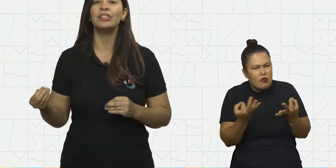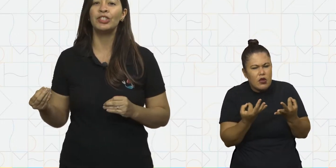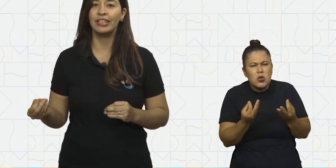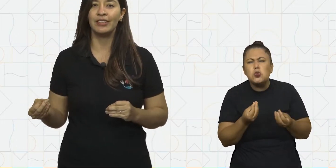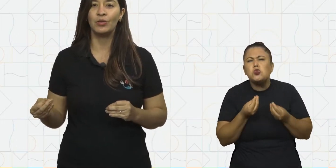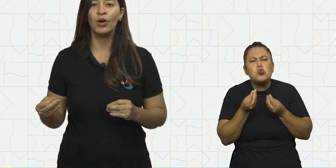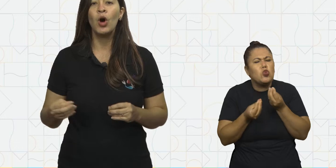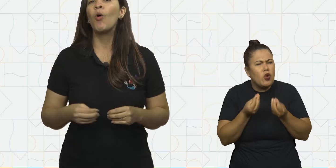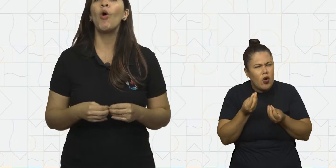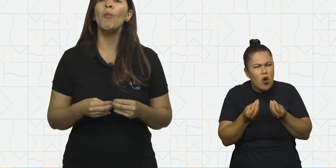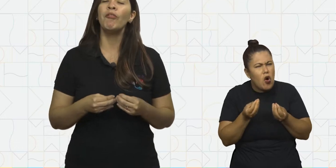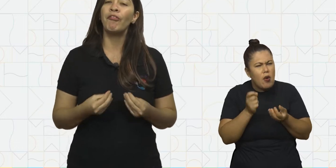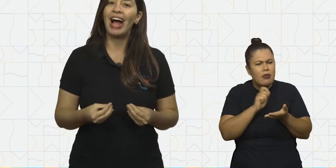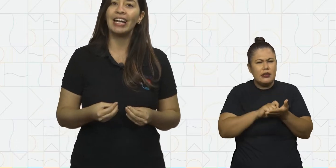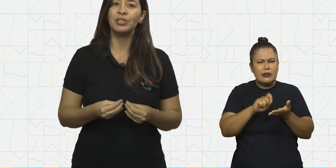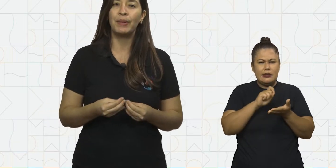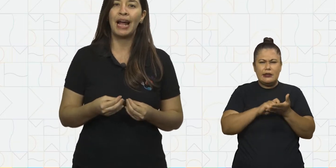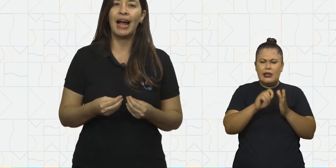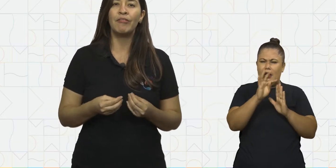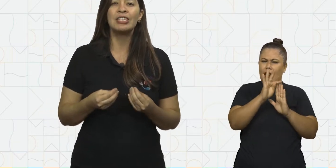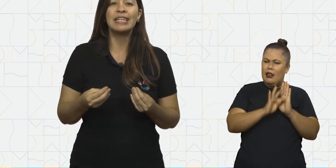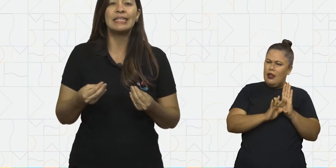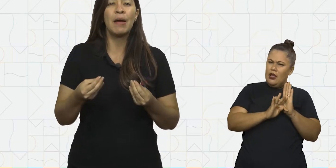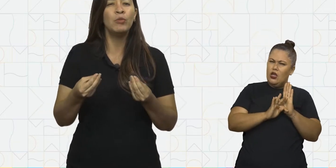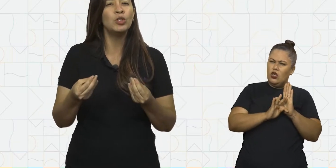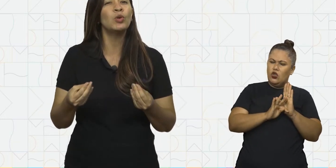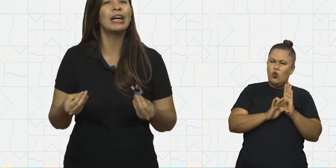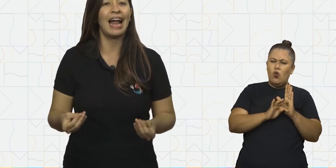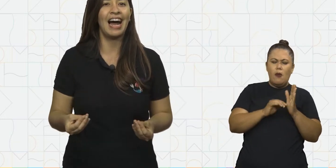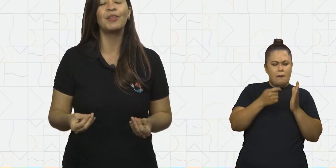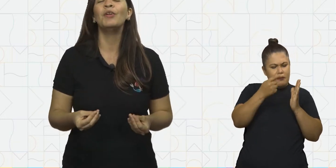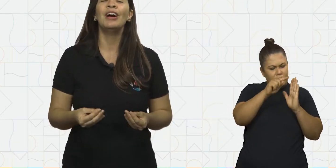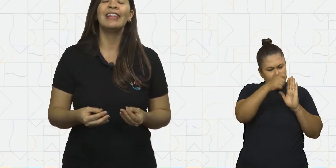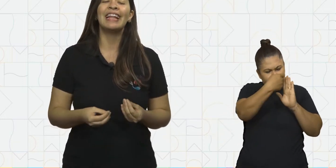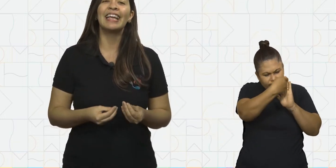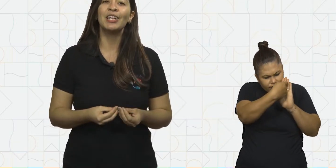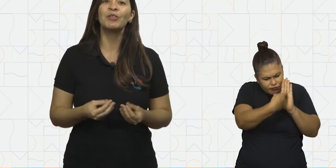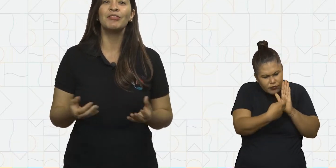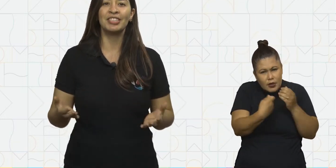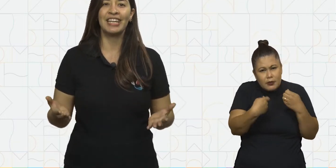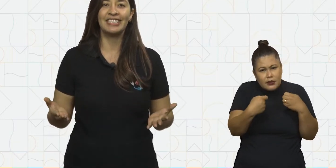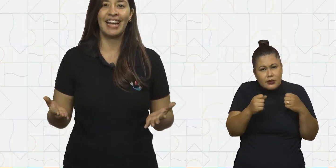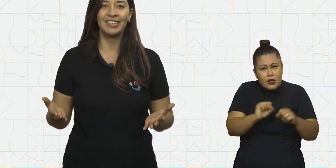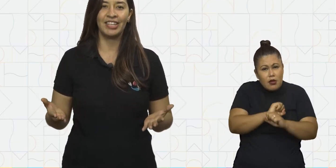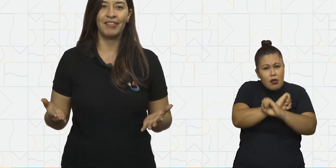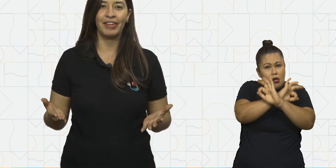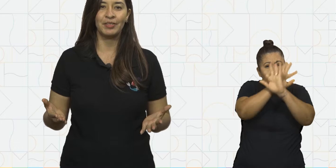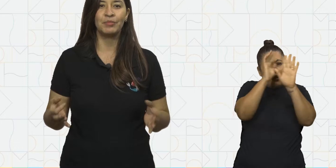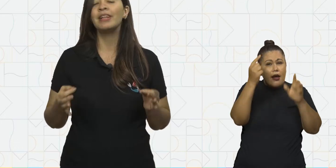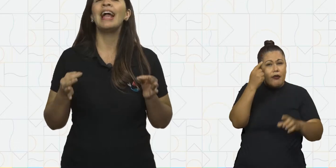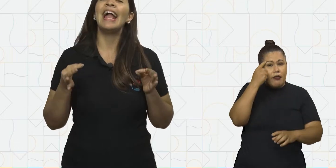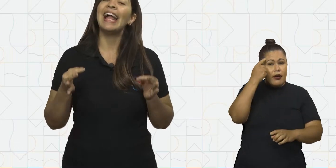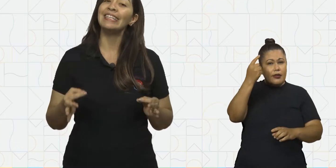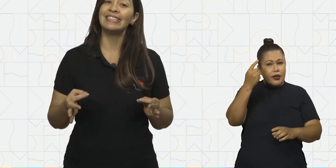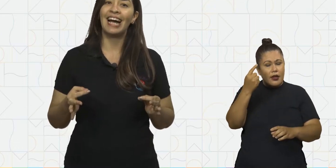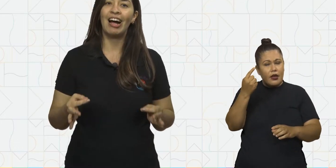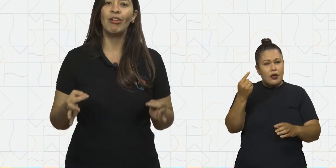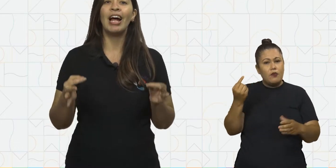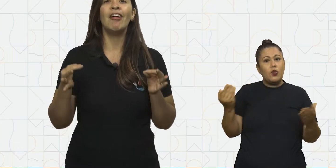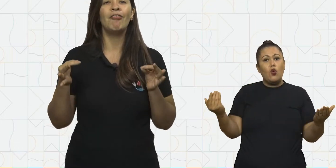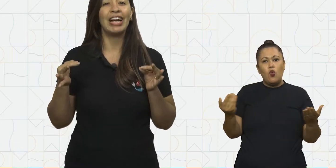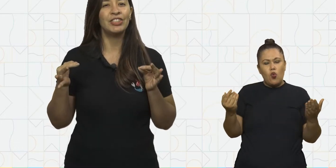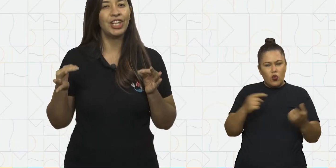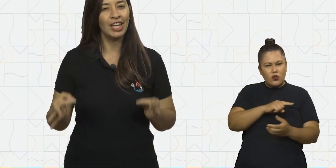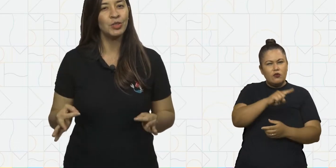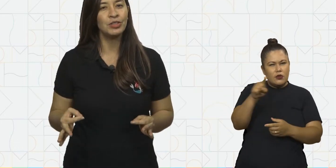texto bem escrito? Como faz para você ser muito claro naquilo que você está escrevendo? Esta